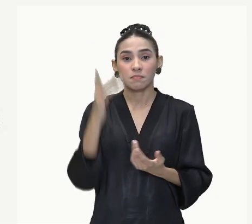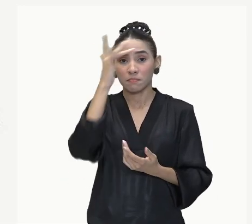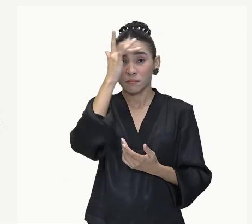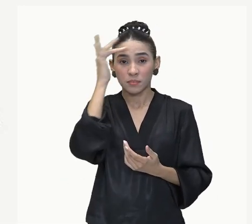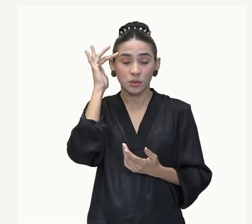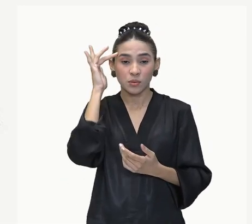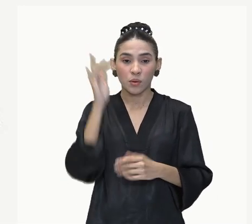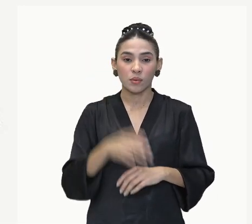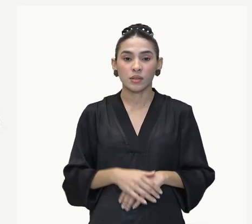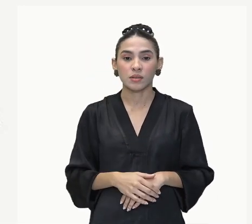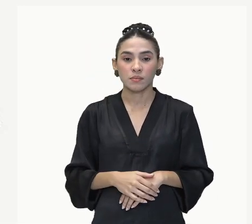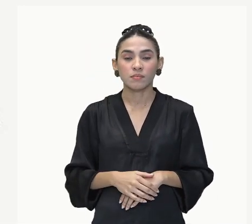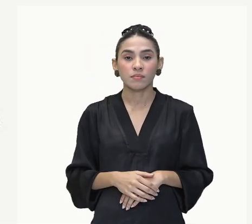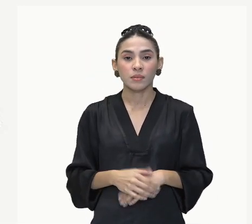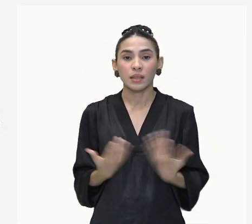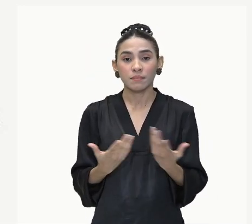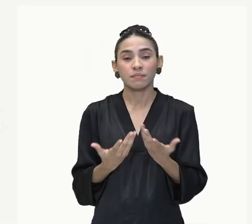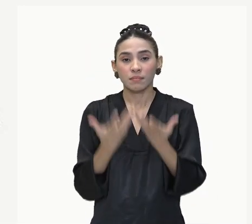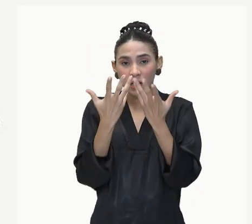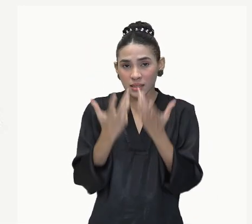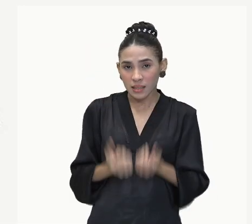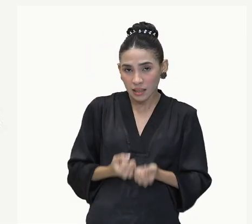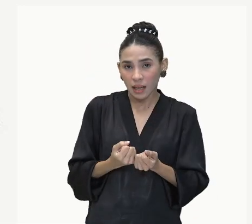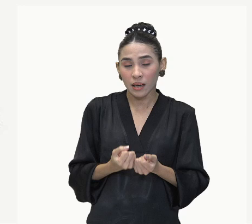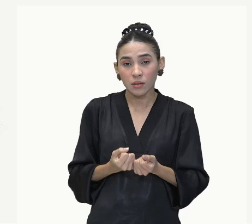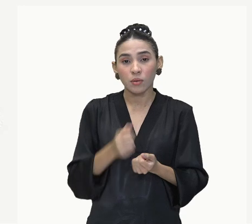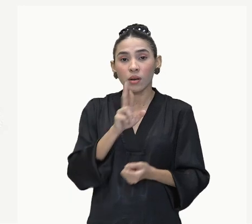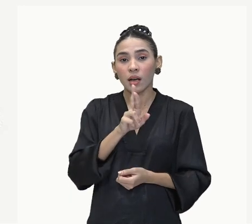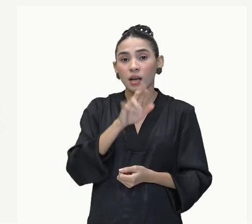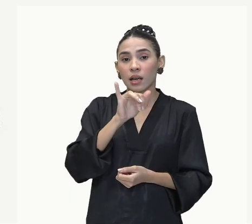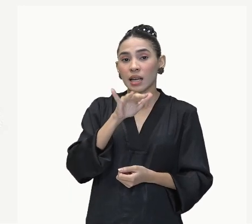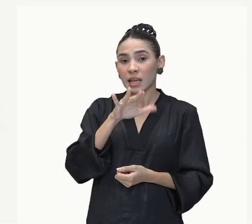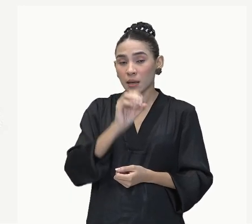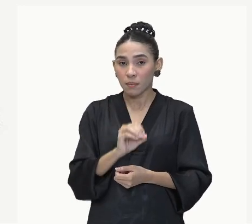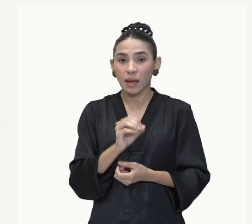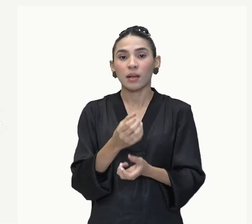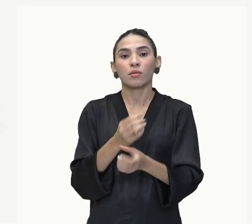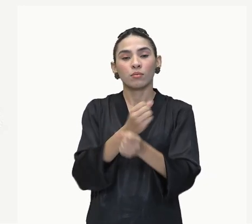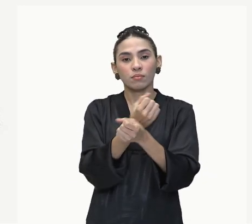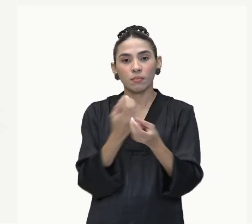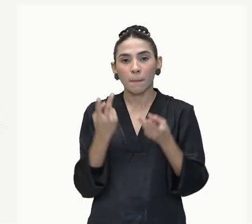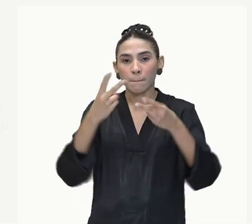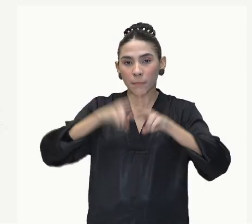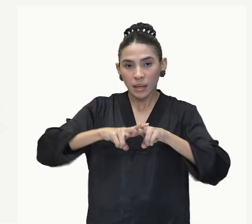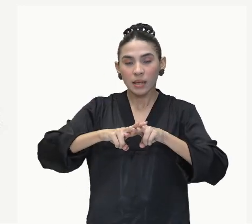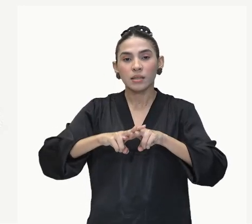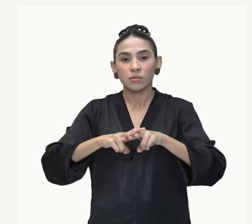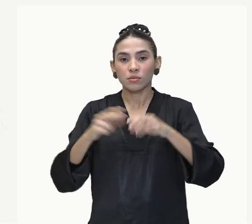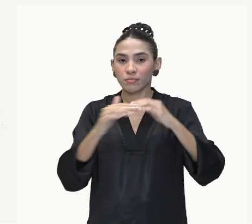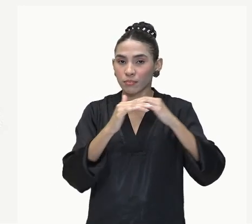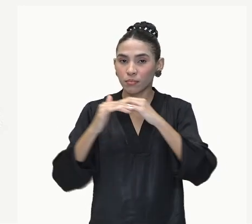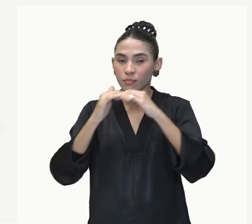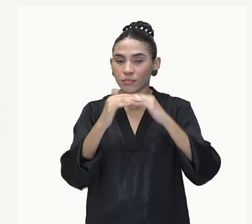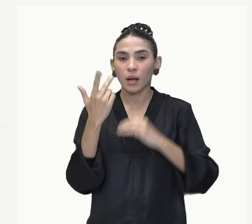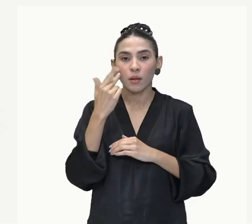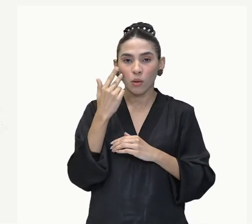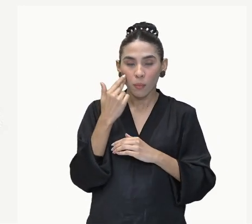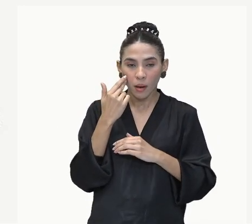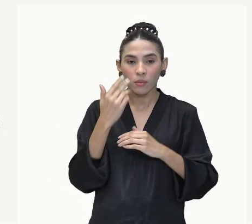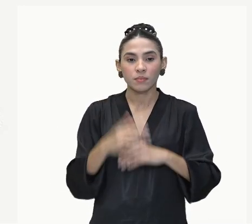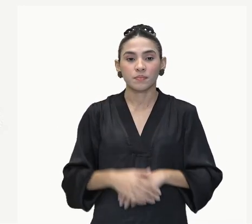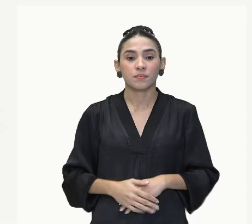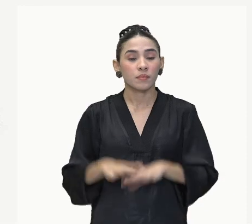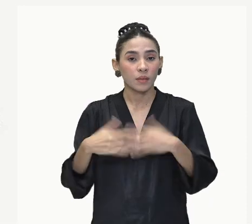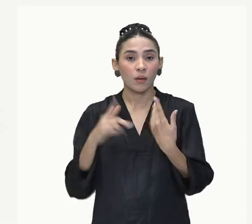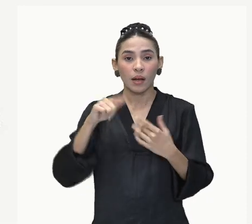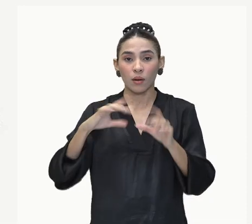insurgentes se renderam e Ribeiro Júnior foi preso e a normalidade foi restabelecida. Então, esse é o contexto